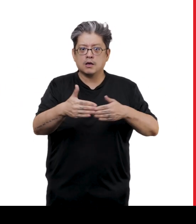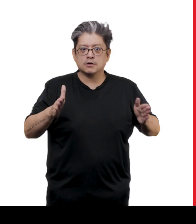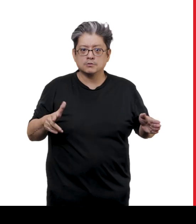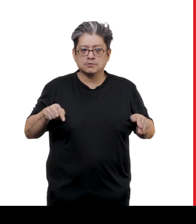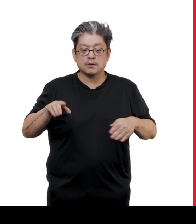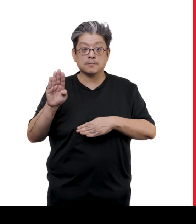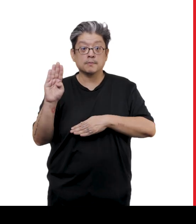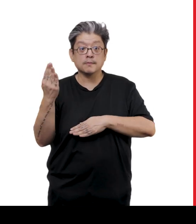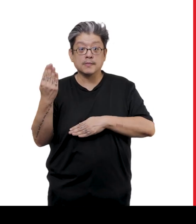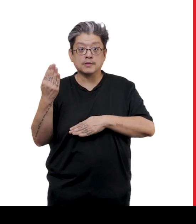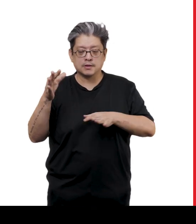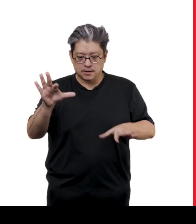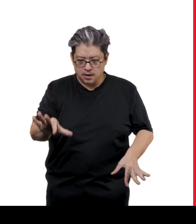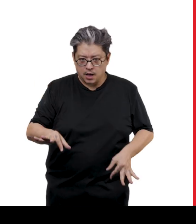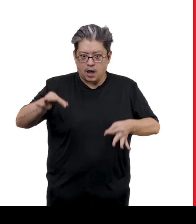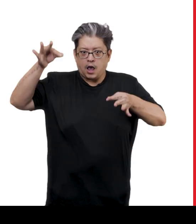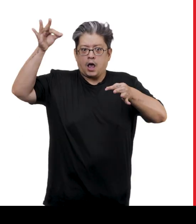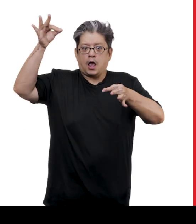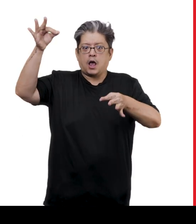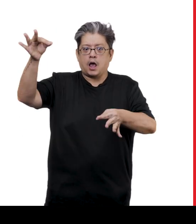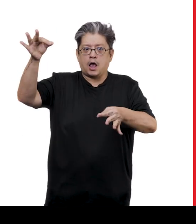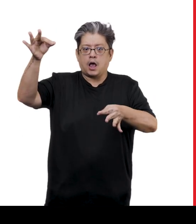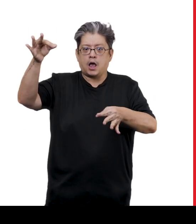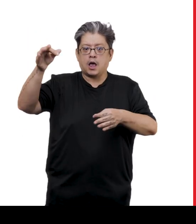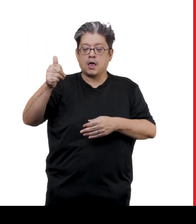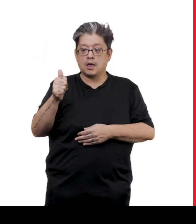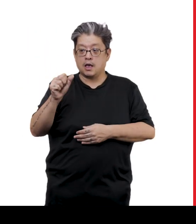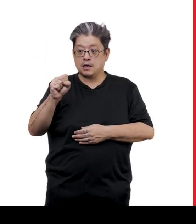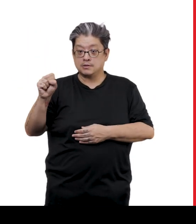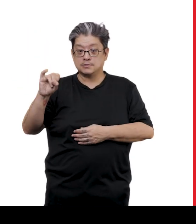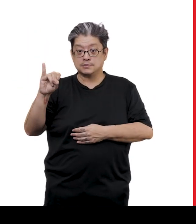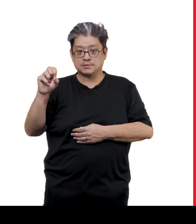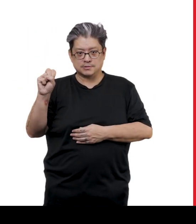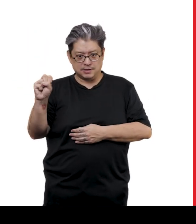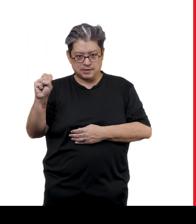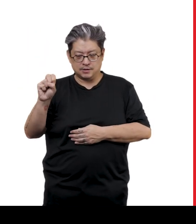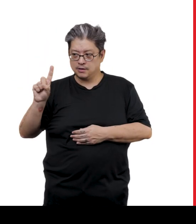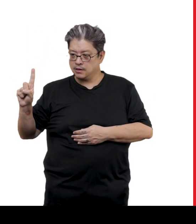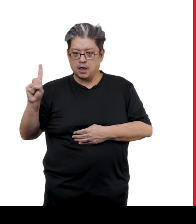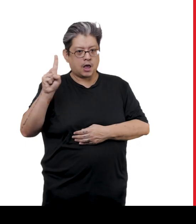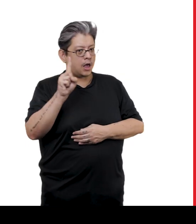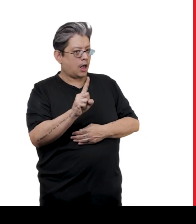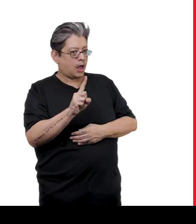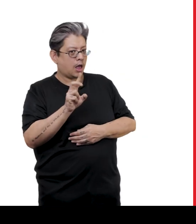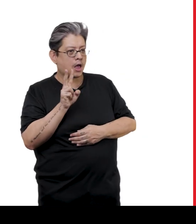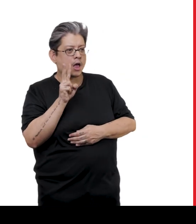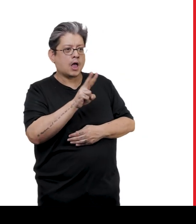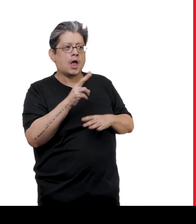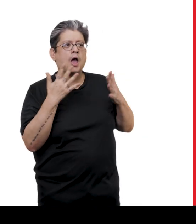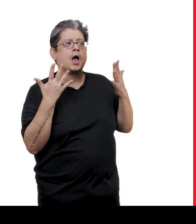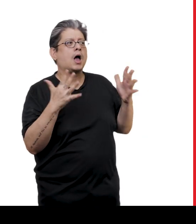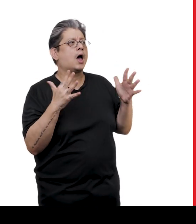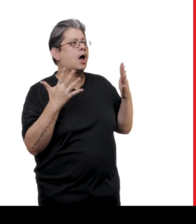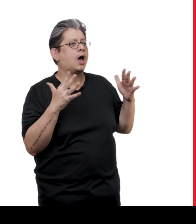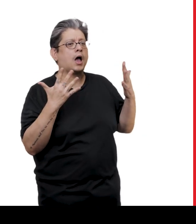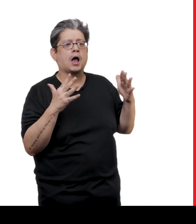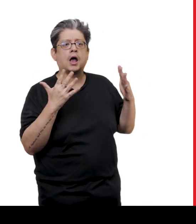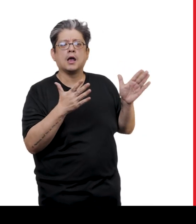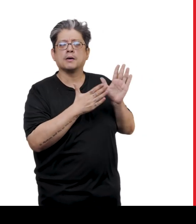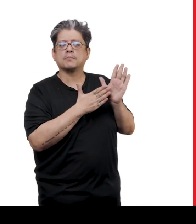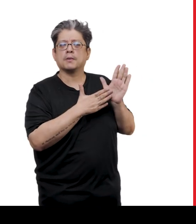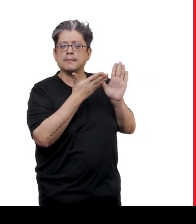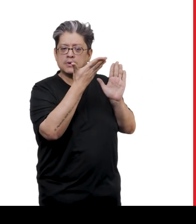recebendo aplausos de Assis Chateaubriand, que aparece de costas, no canto direito da fotografia, ladeado por outras